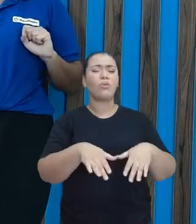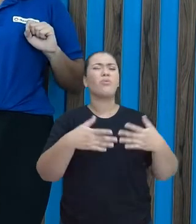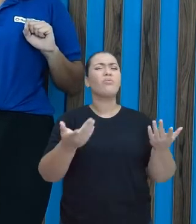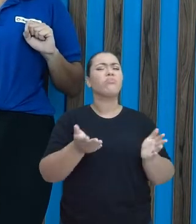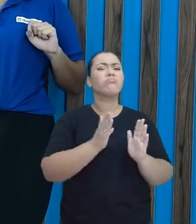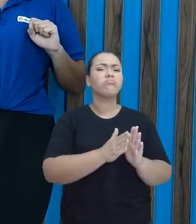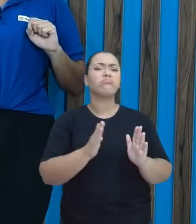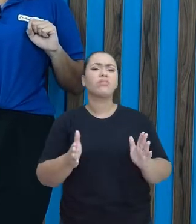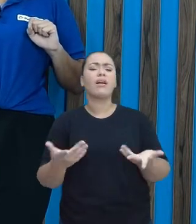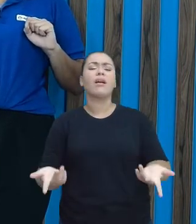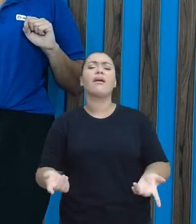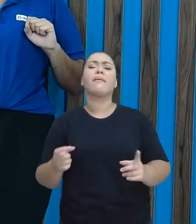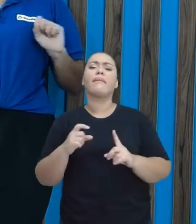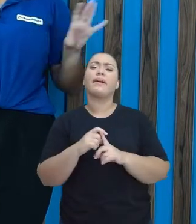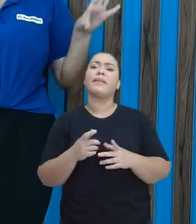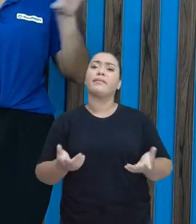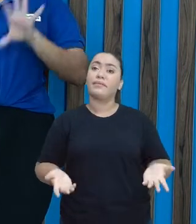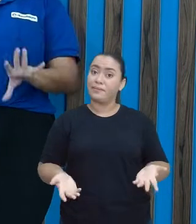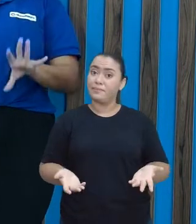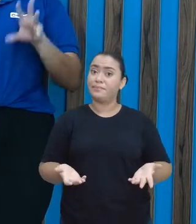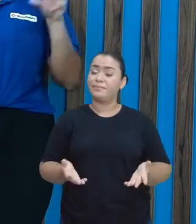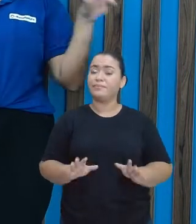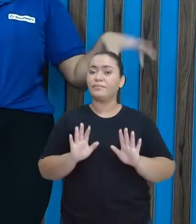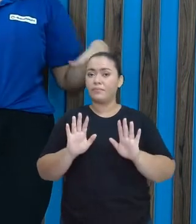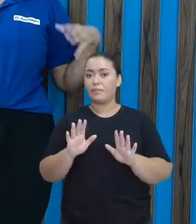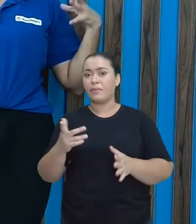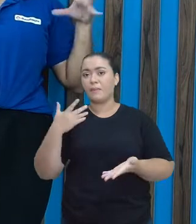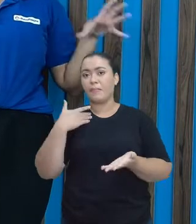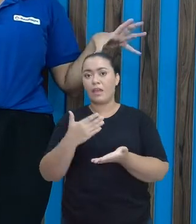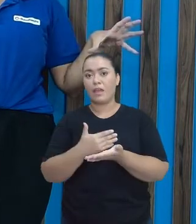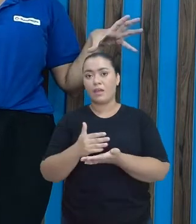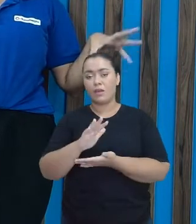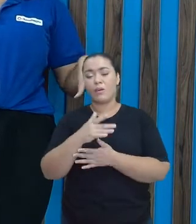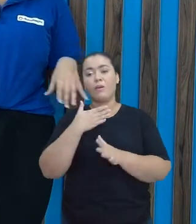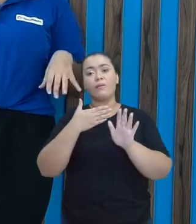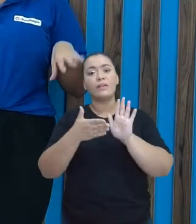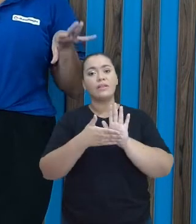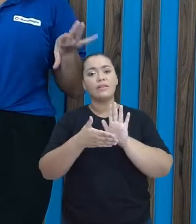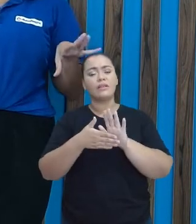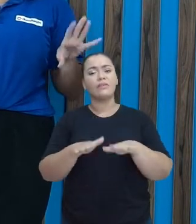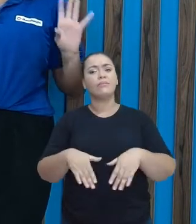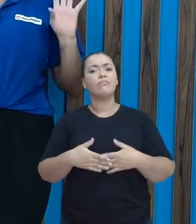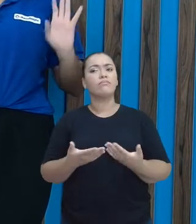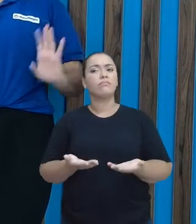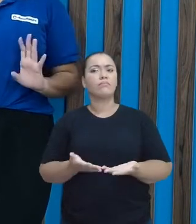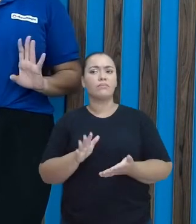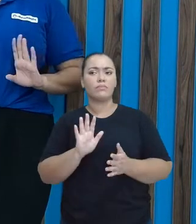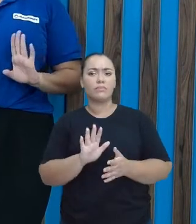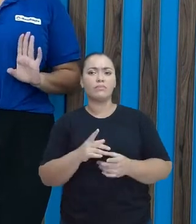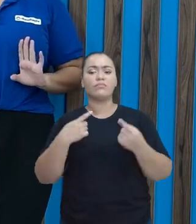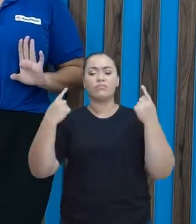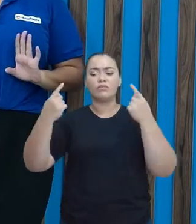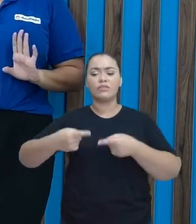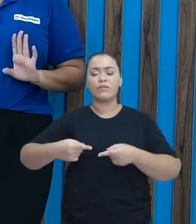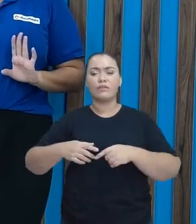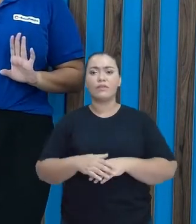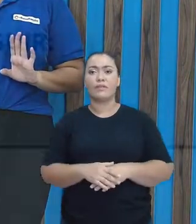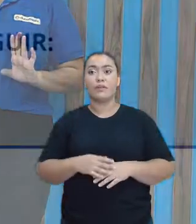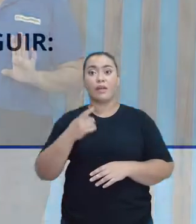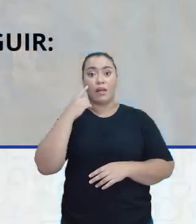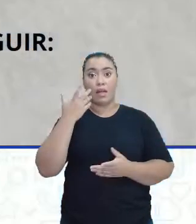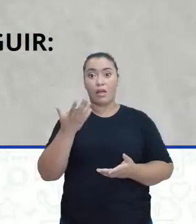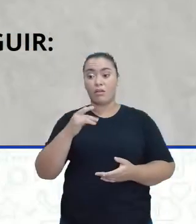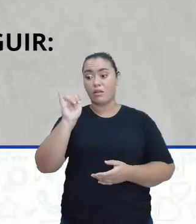essa? Olha, para a gente começar, eu vou propor um desafio. Que tal a gente observar as duas imagens a